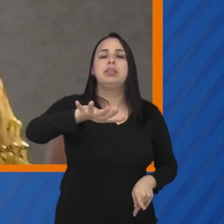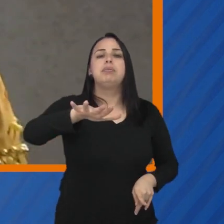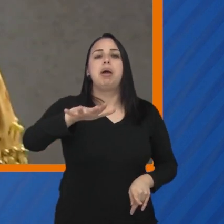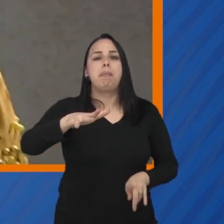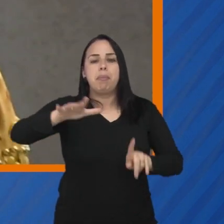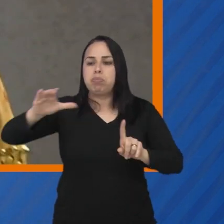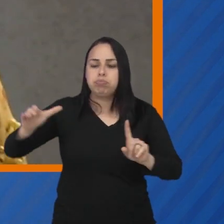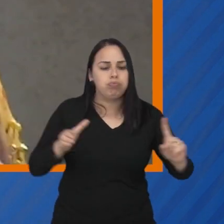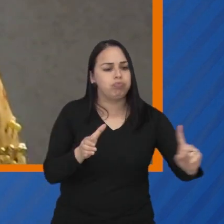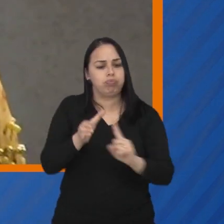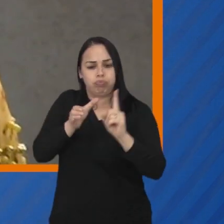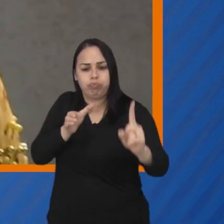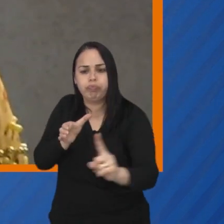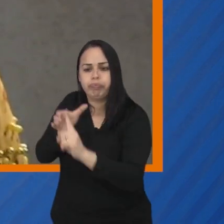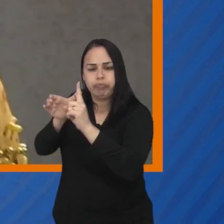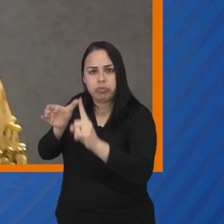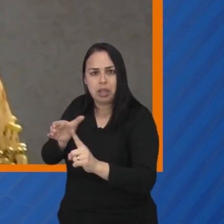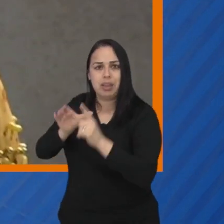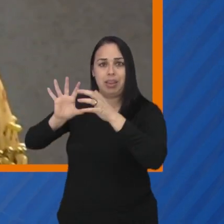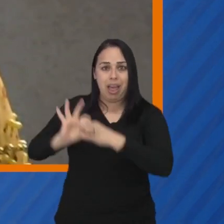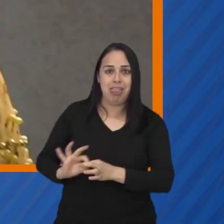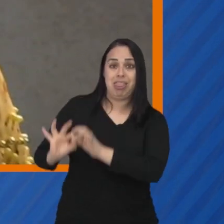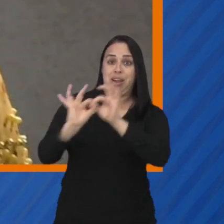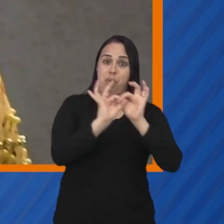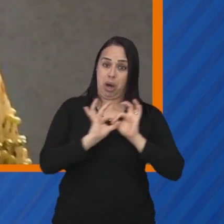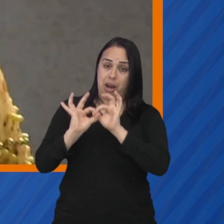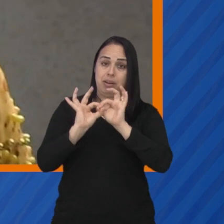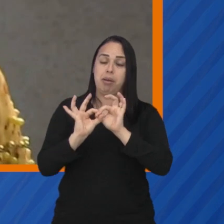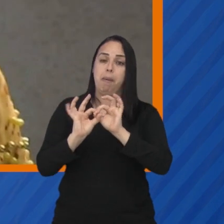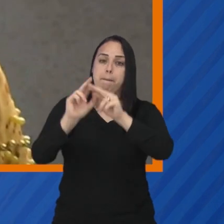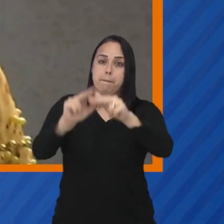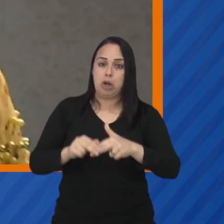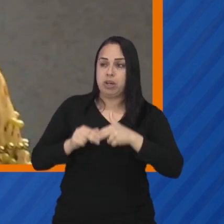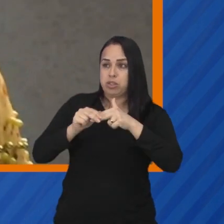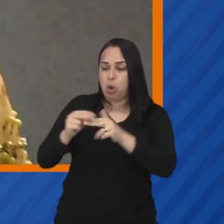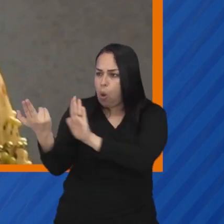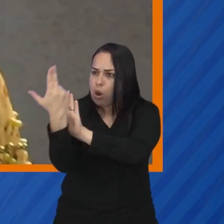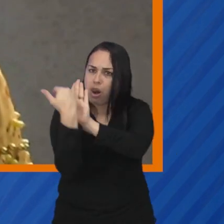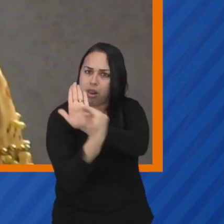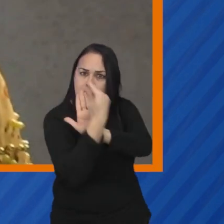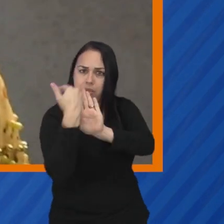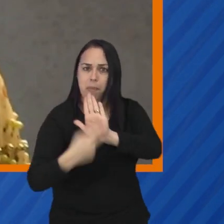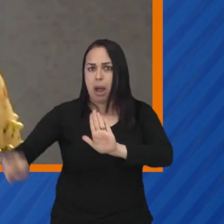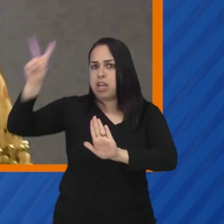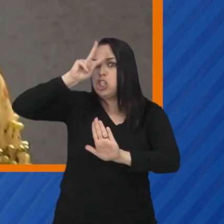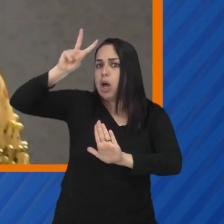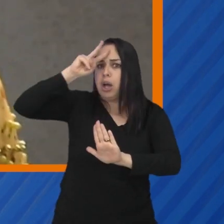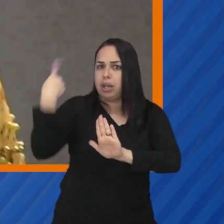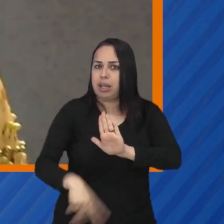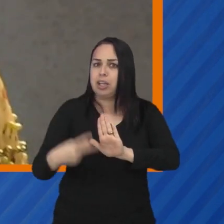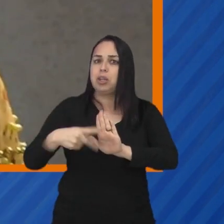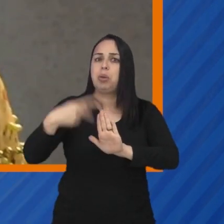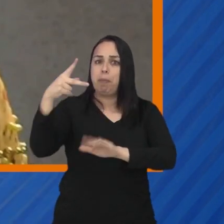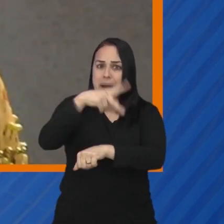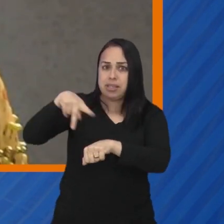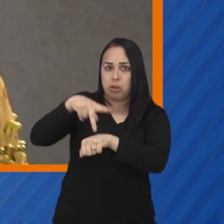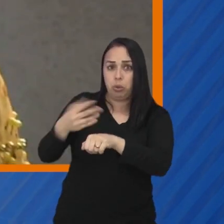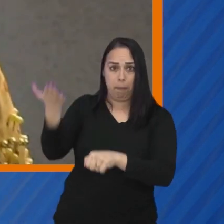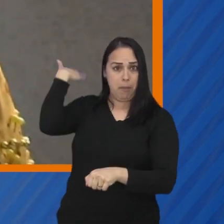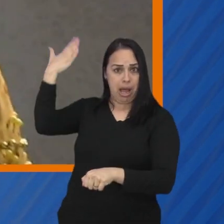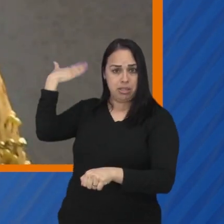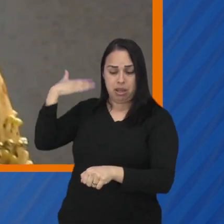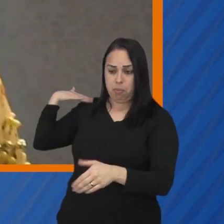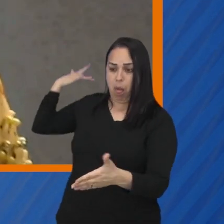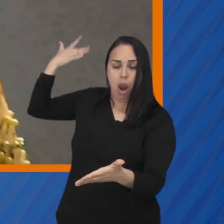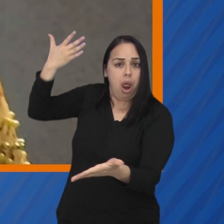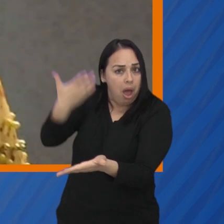sintam parte, né, se sintam agrupados por esses símbolos. Então, eles carregam, de certa forma, essa história do nosso país desde o período colonial